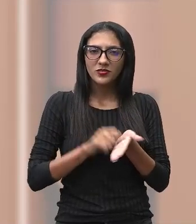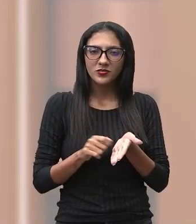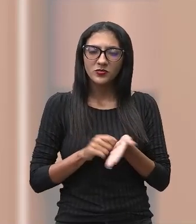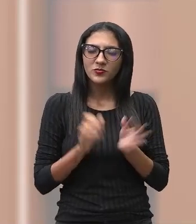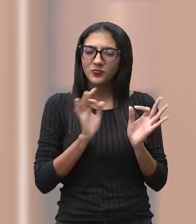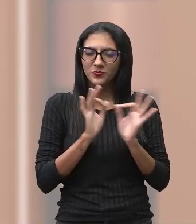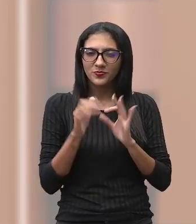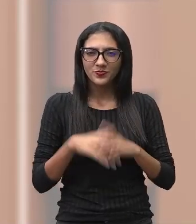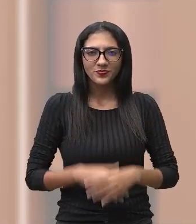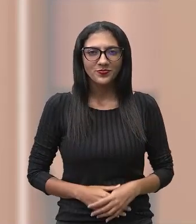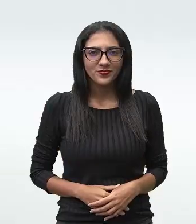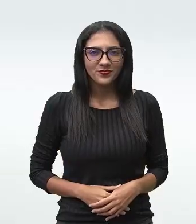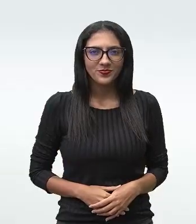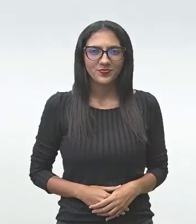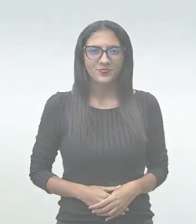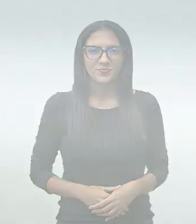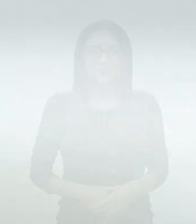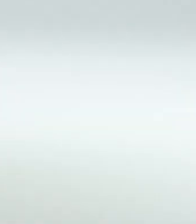julgarem necessário.